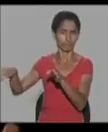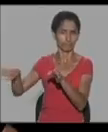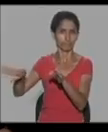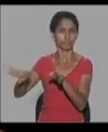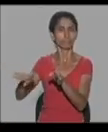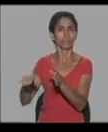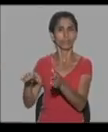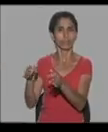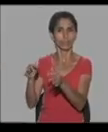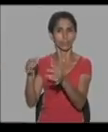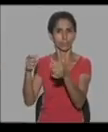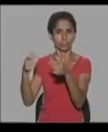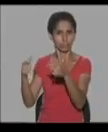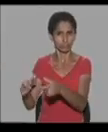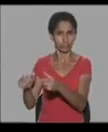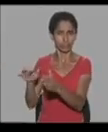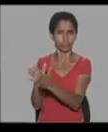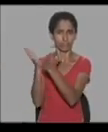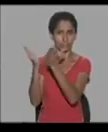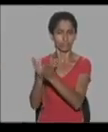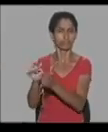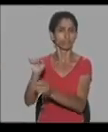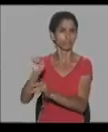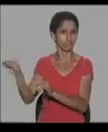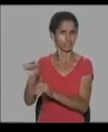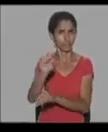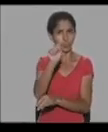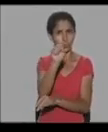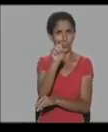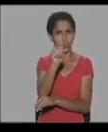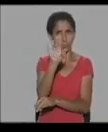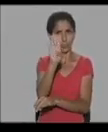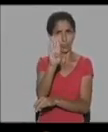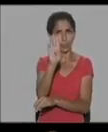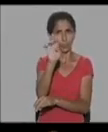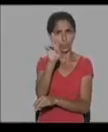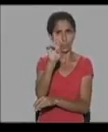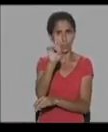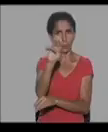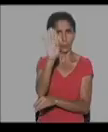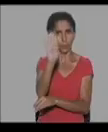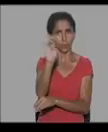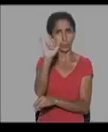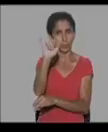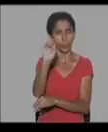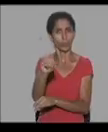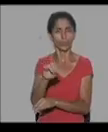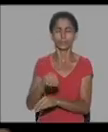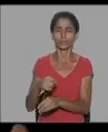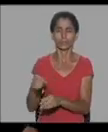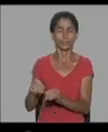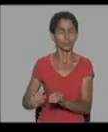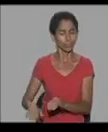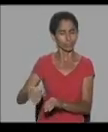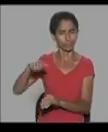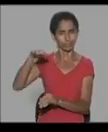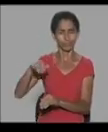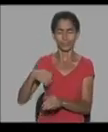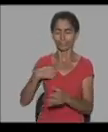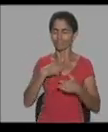gente no subúrbio, né? No subúrbio do Rio de Janeiro. Então, essa coisa, desde muito cedo, se inquietou muito a